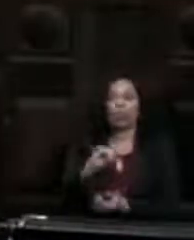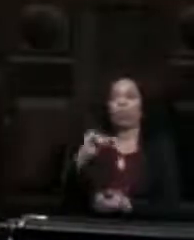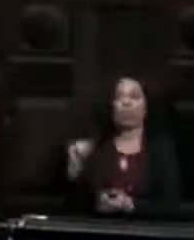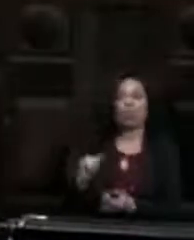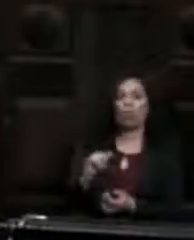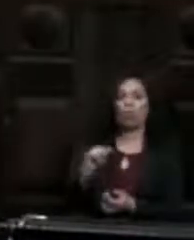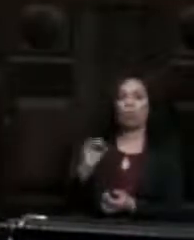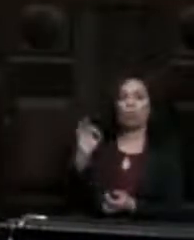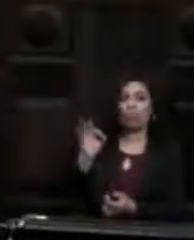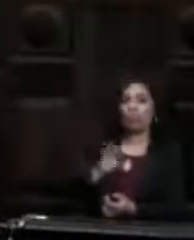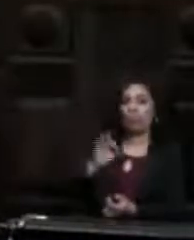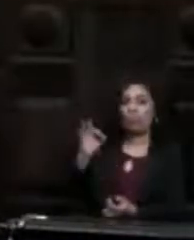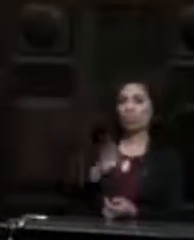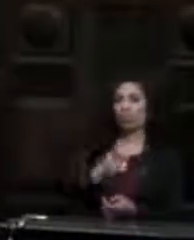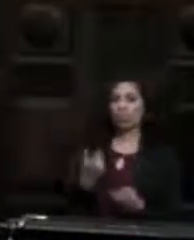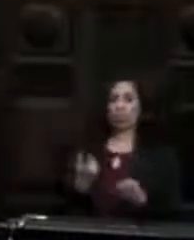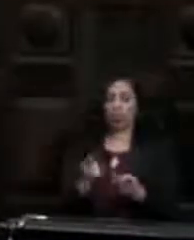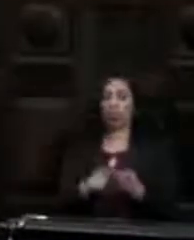o que